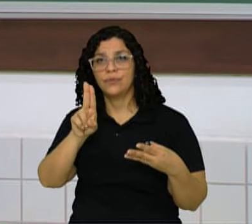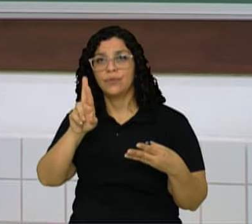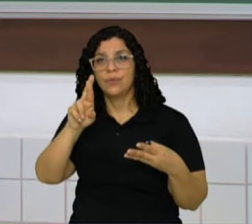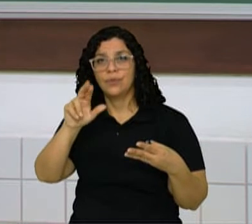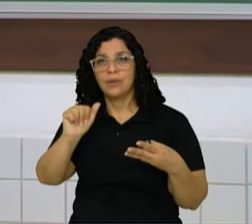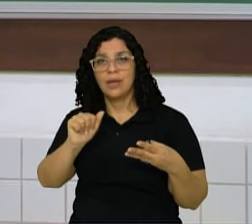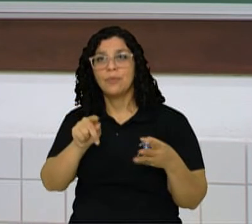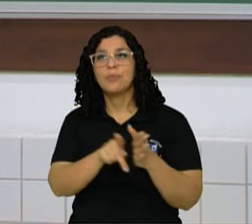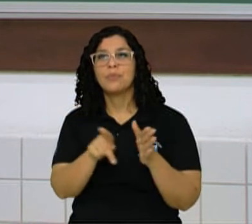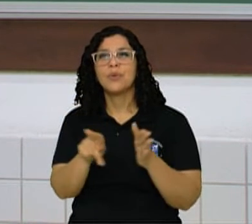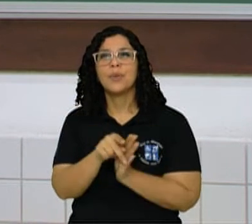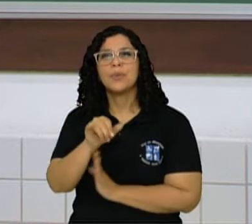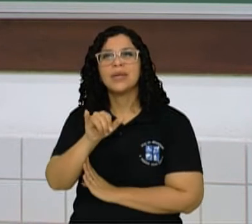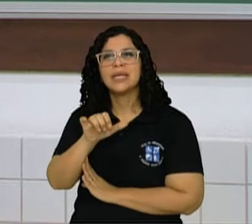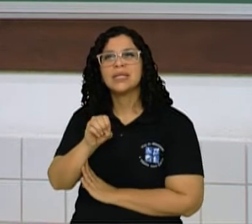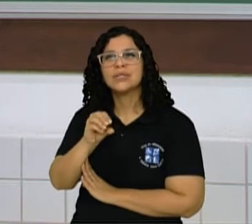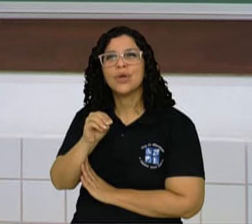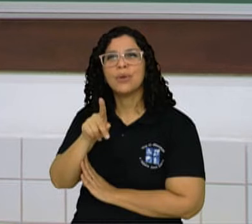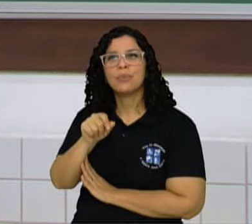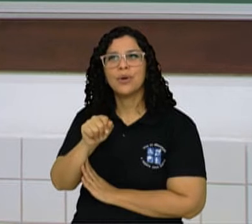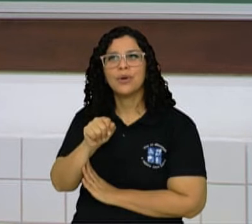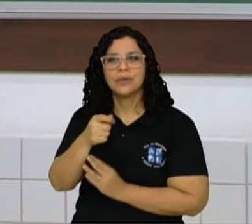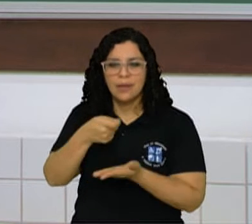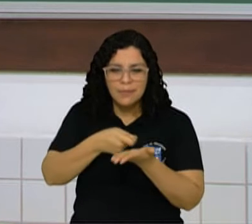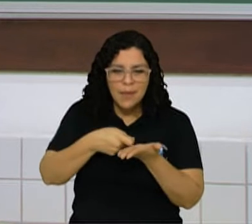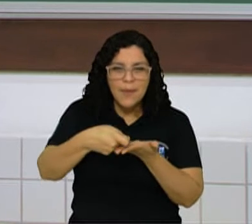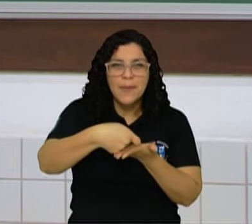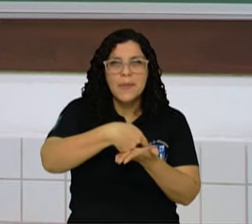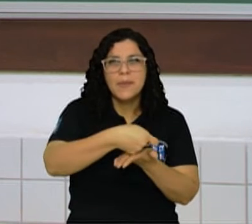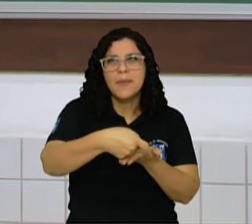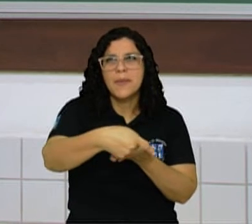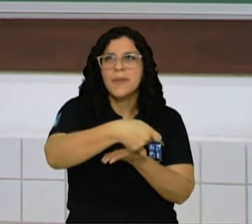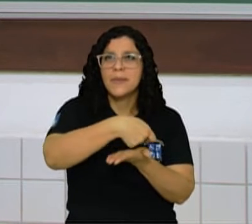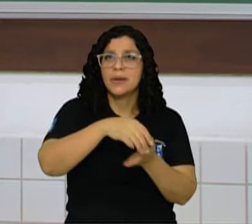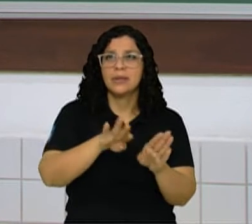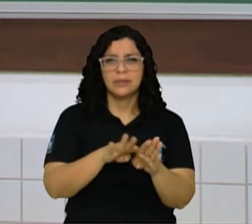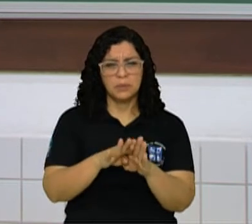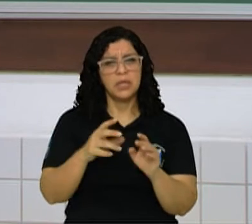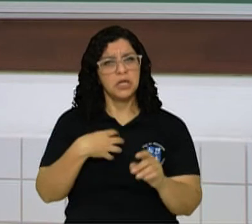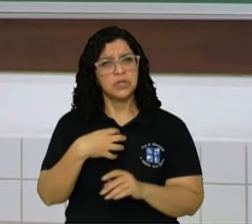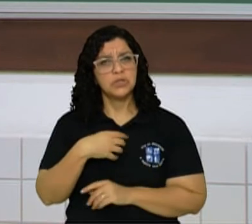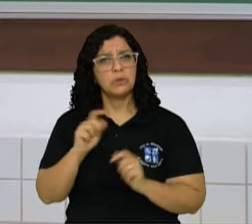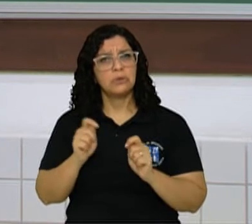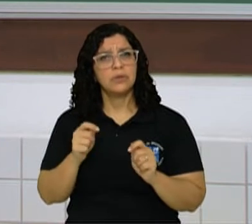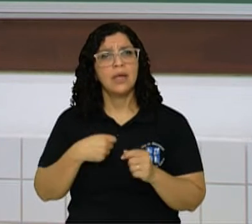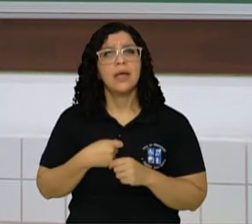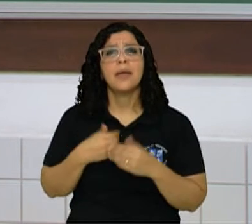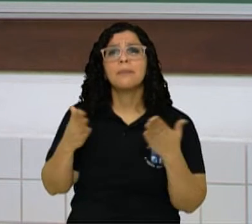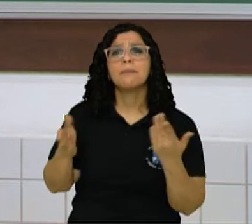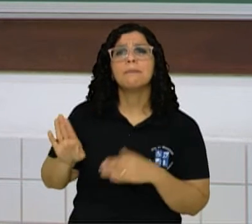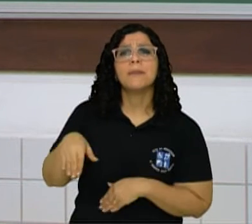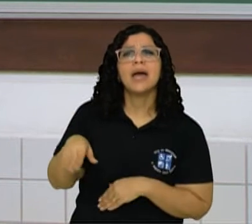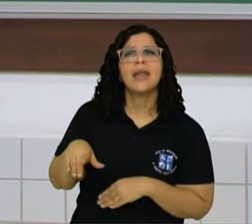como matriz uma placa de isopor. Essa é uma forma, né, mais acessível, talvez, porque